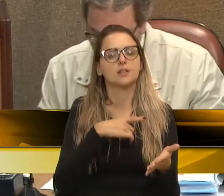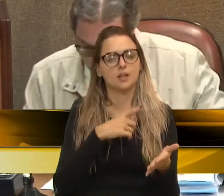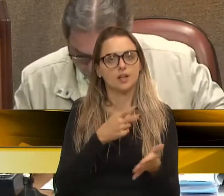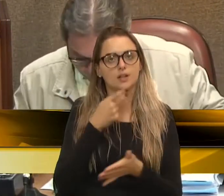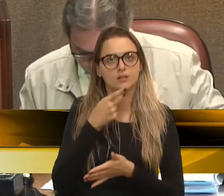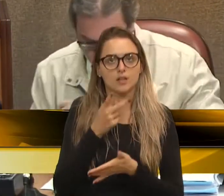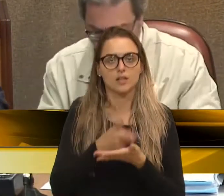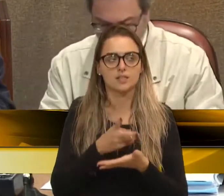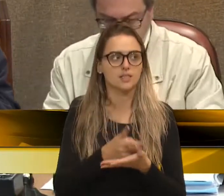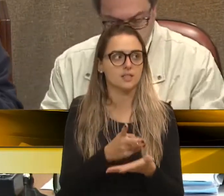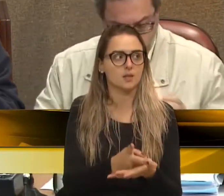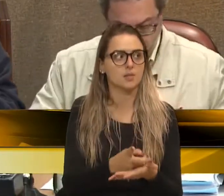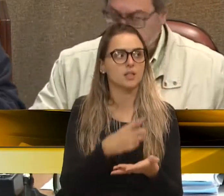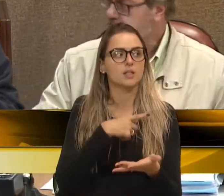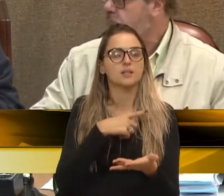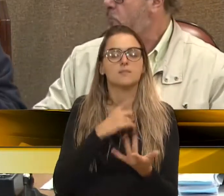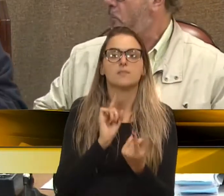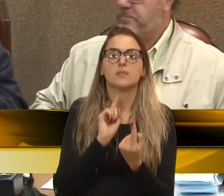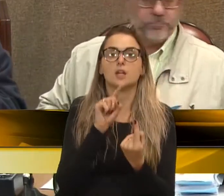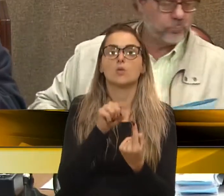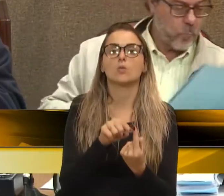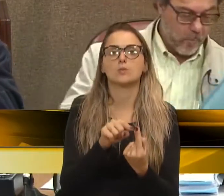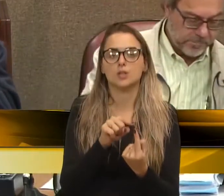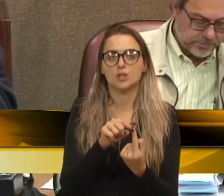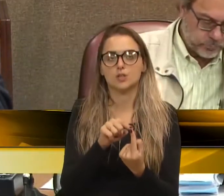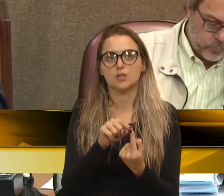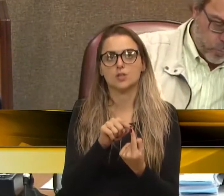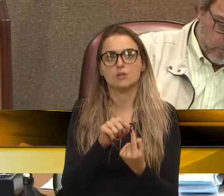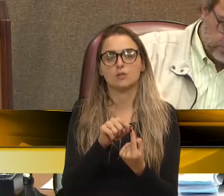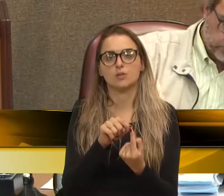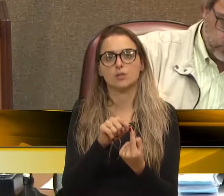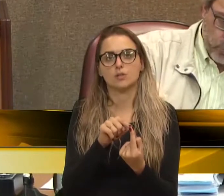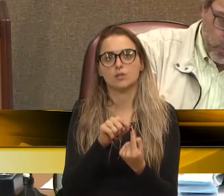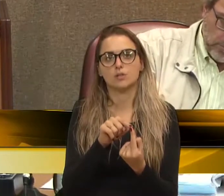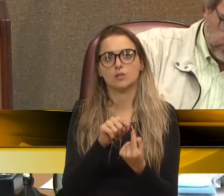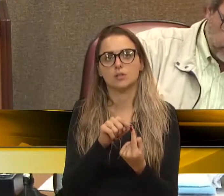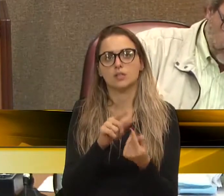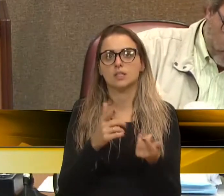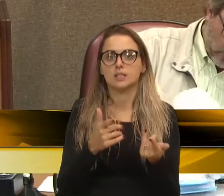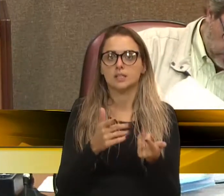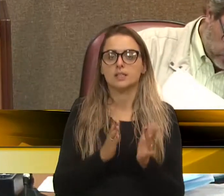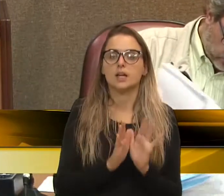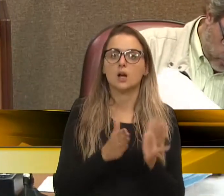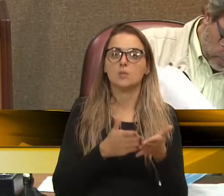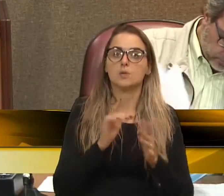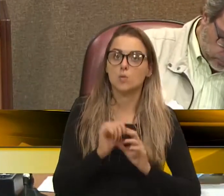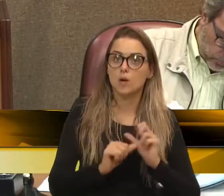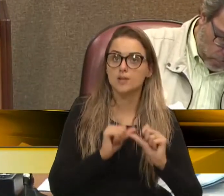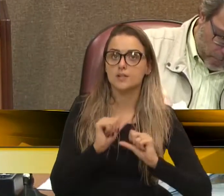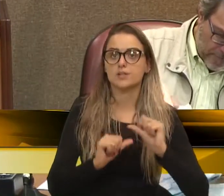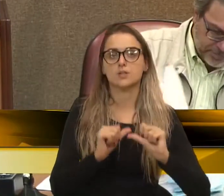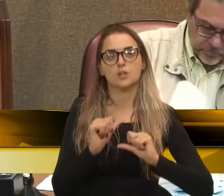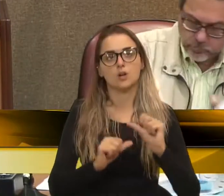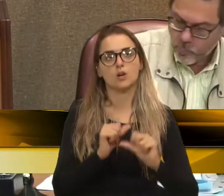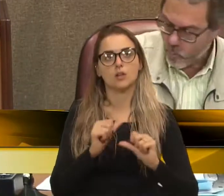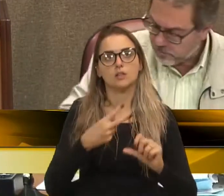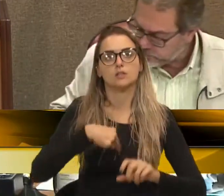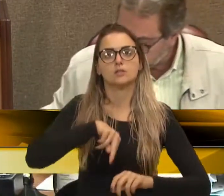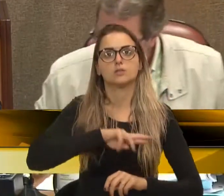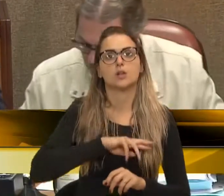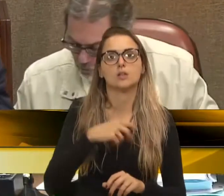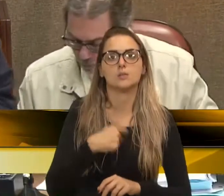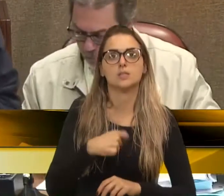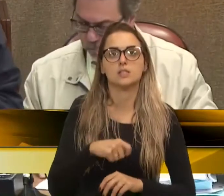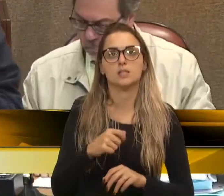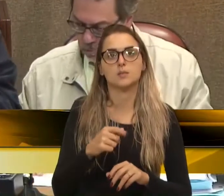tratado e deve trabalhar nesse sentido, né? Com as mudanças, nós entendemos que nós precisamos atingir